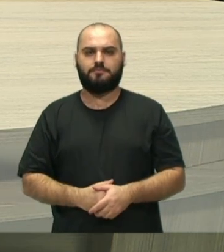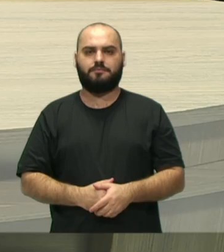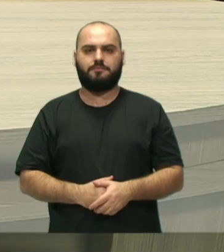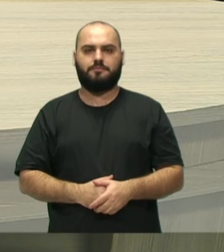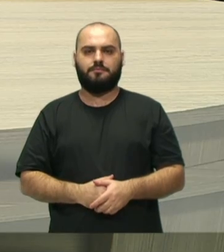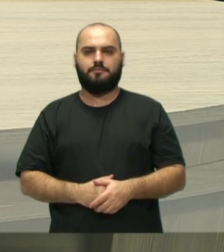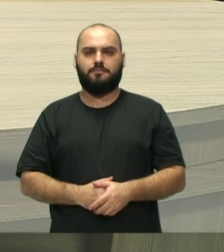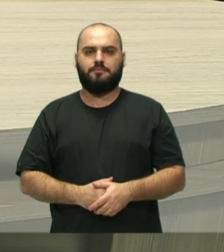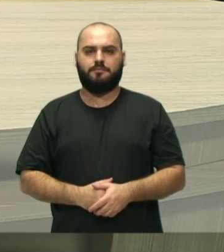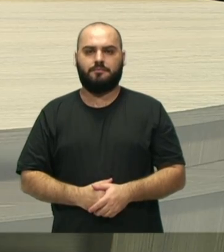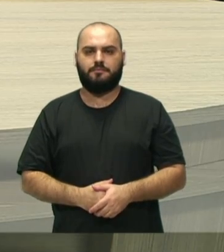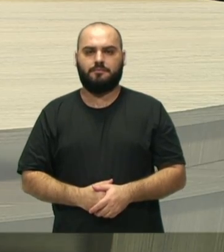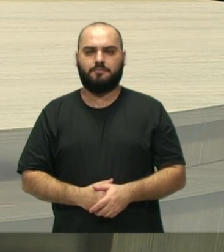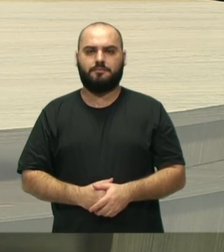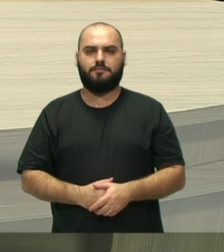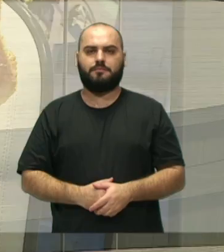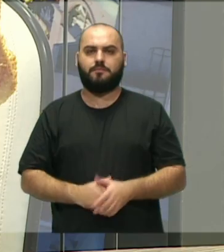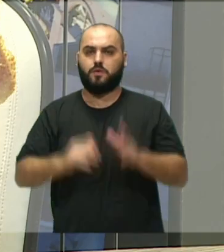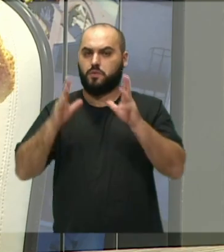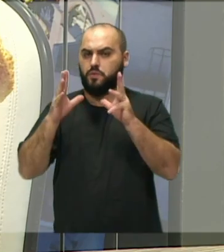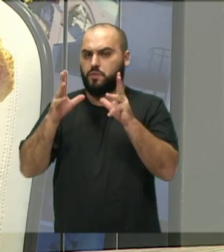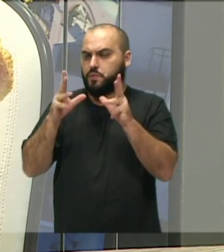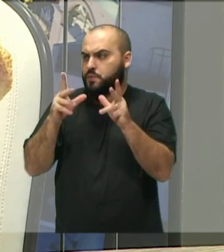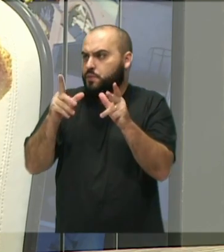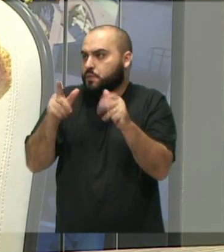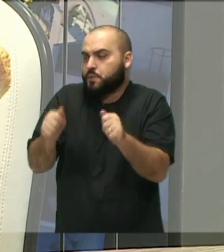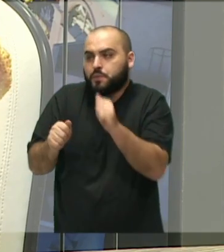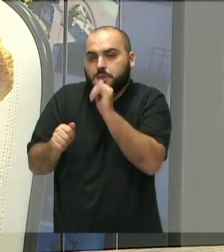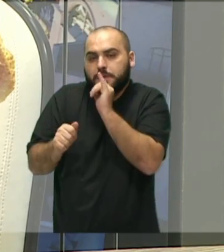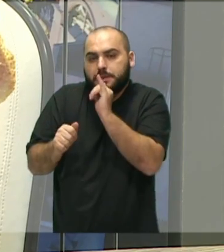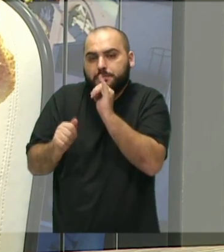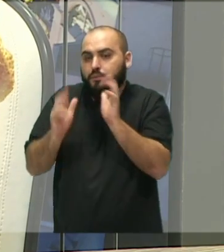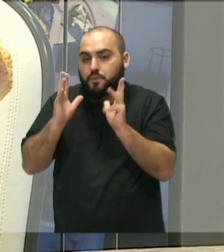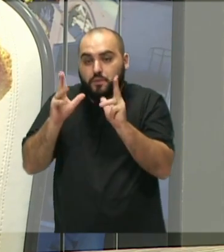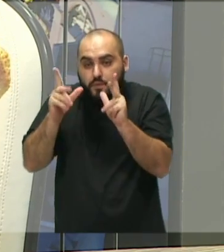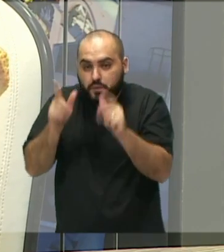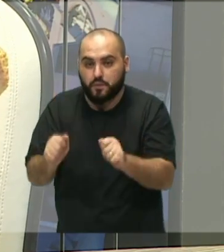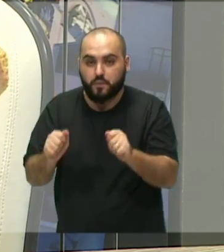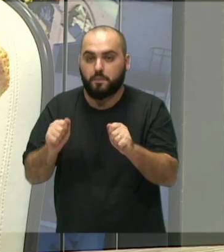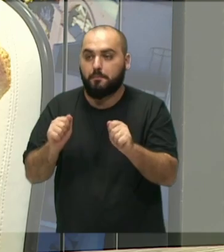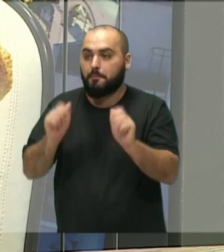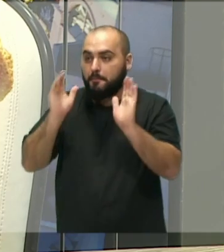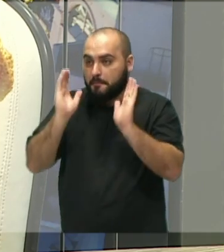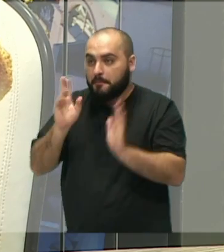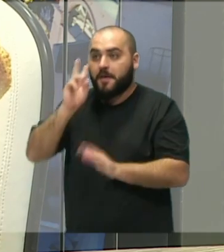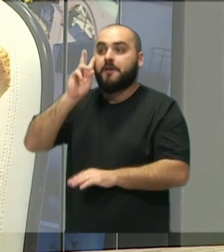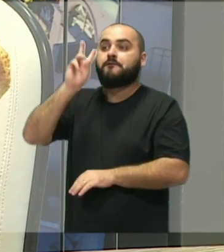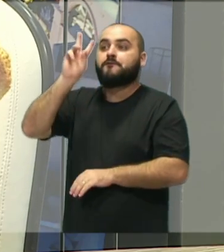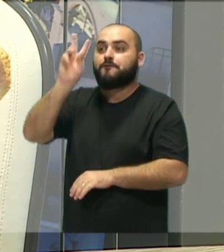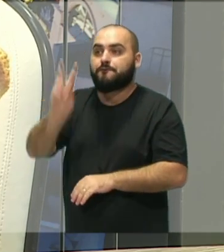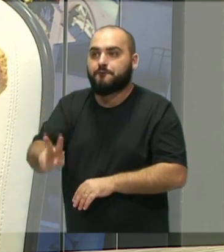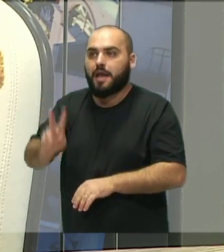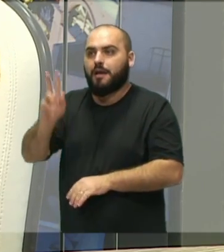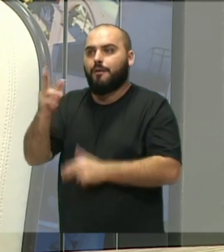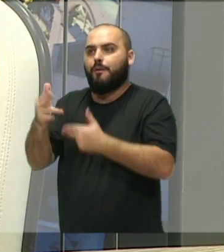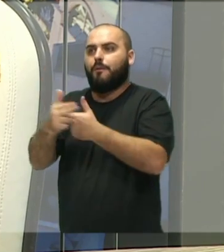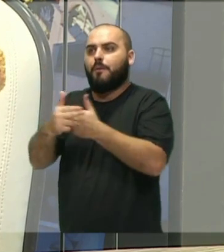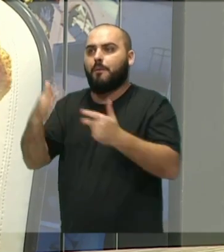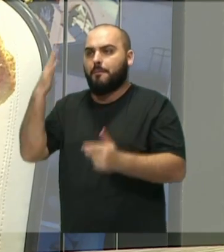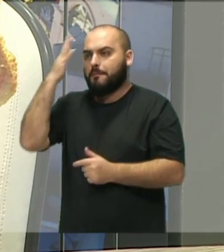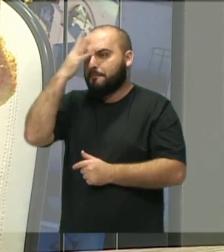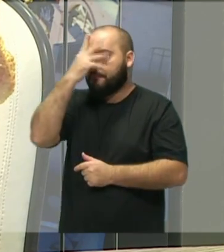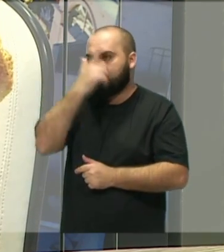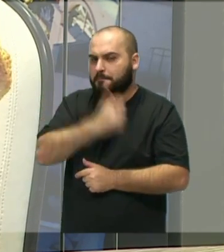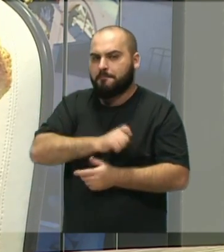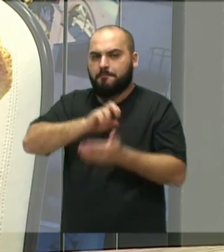todo, tudo pode ser passível de se ver uma coisa bela, uma